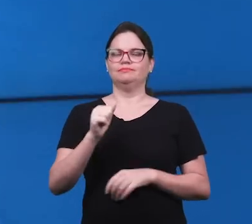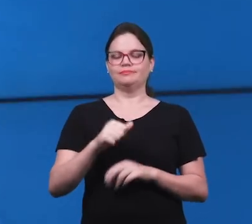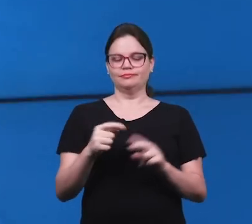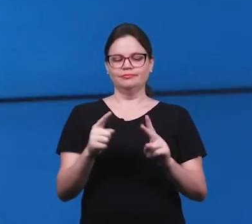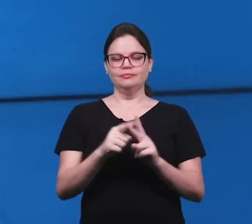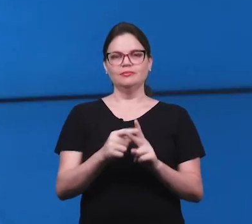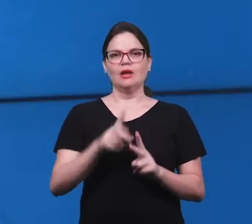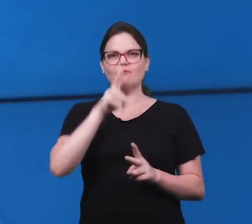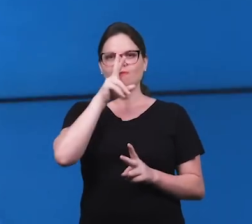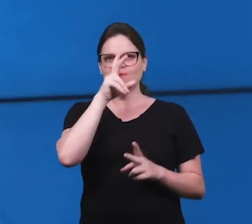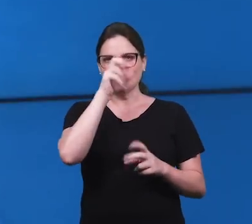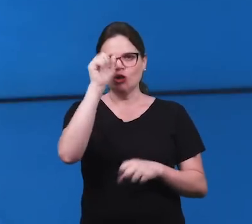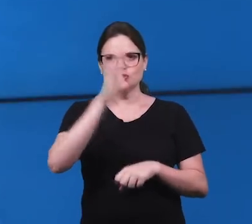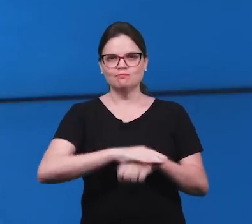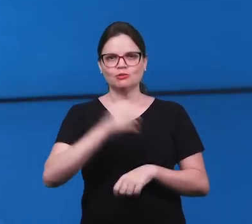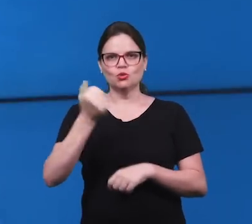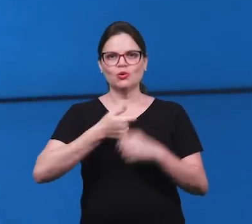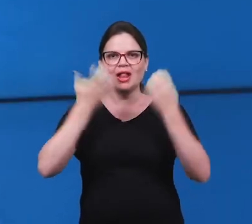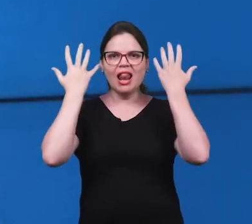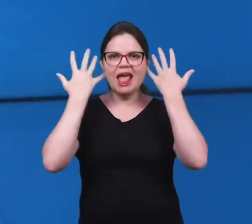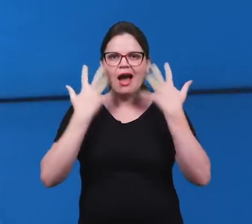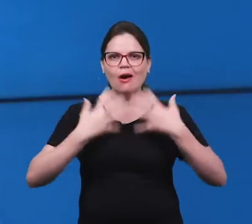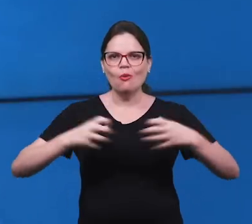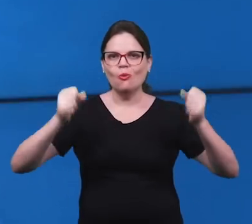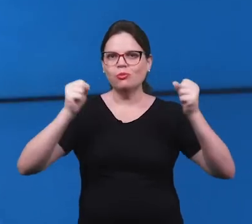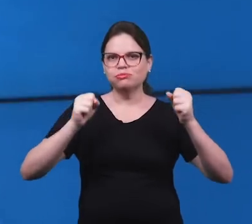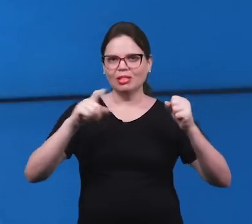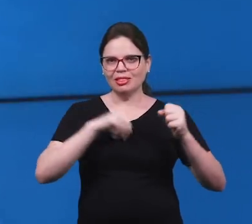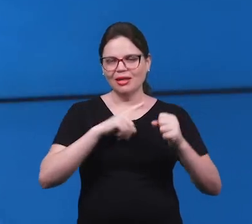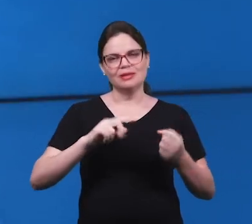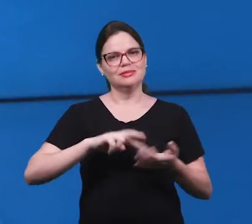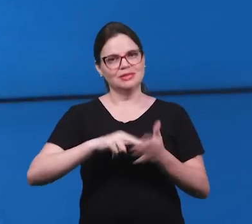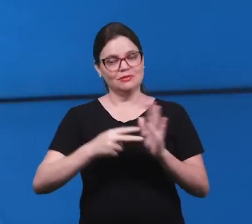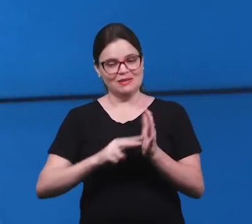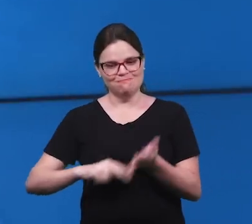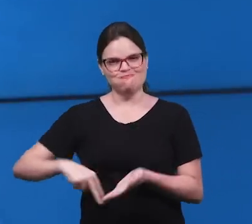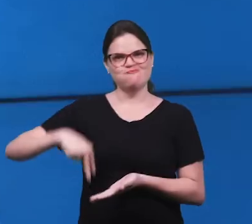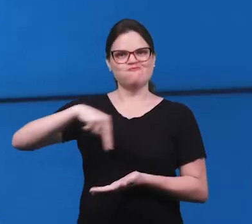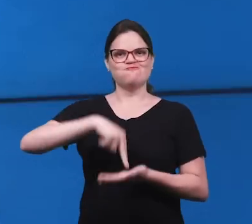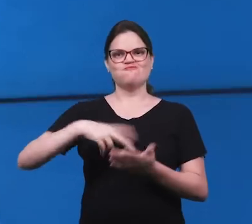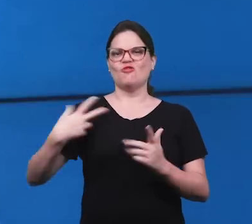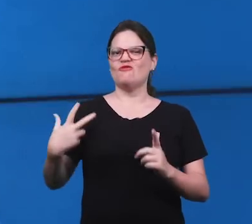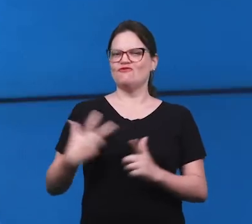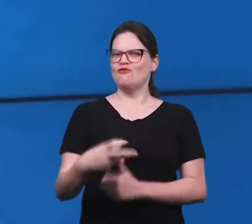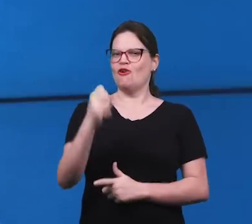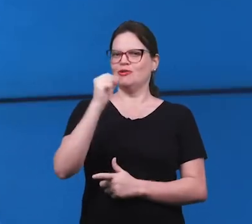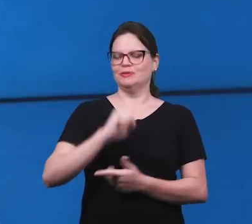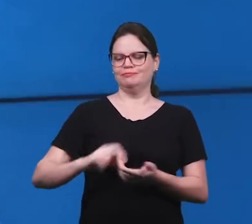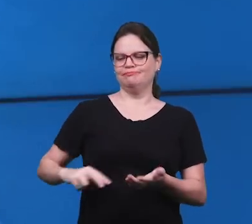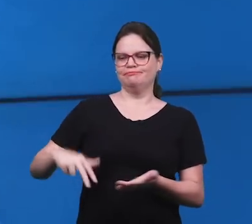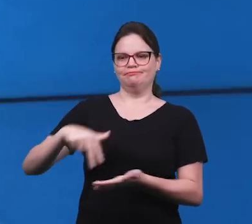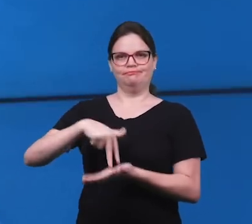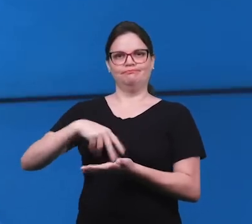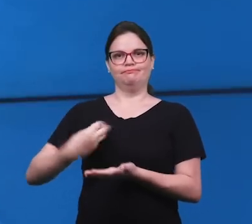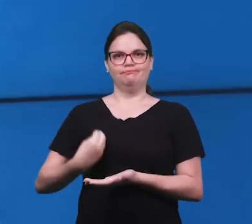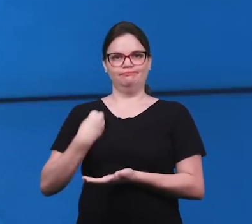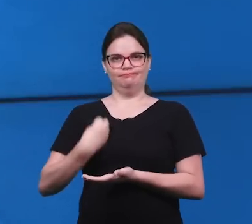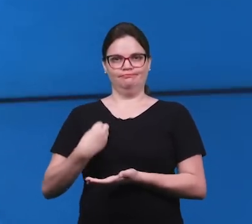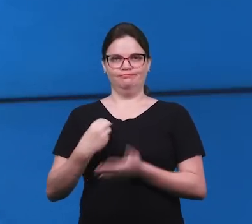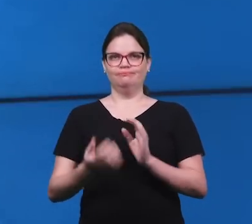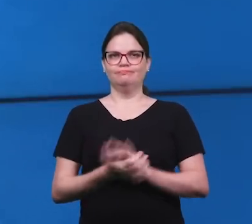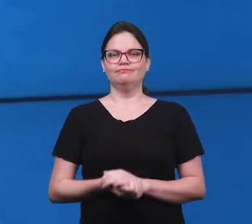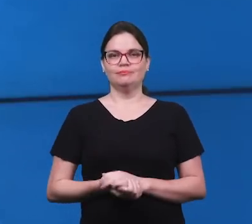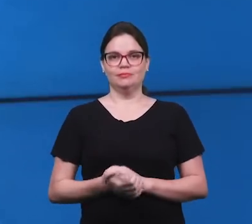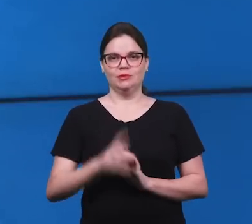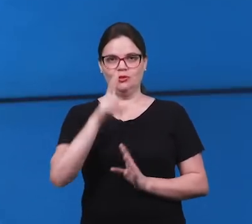que o leão, né? E a ressurreição é exatamente aquilo que foi para nós a doçura, né, da morte do Senhor Jesus. Que